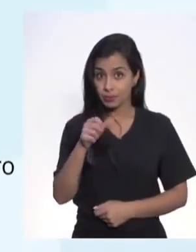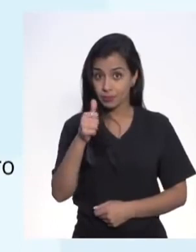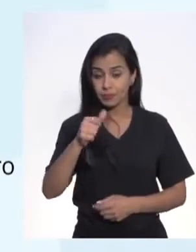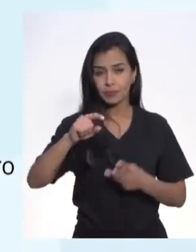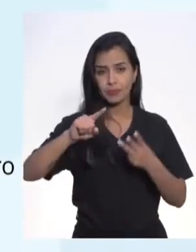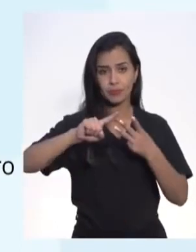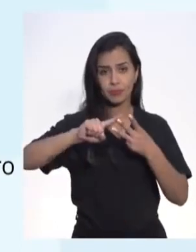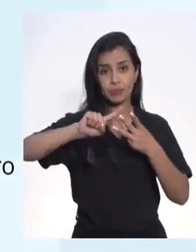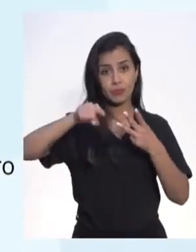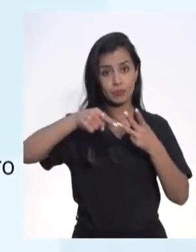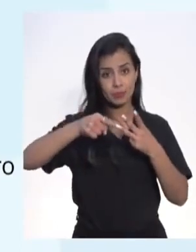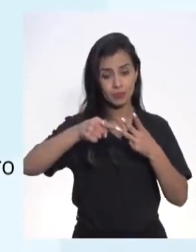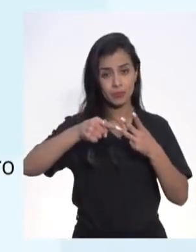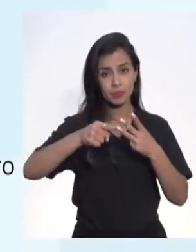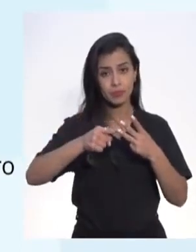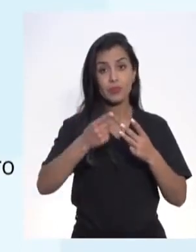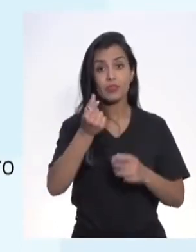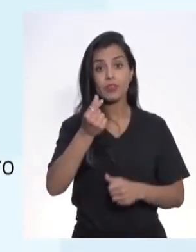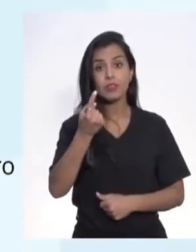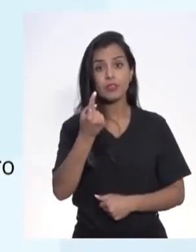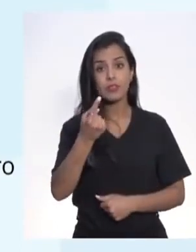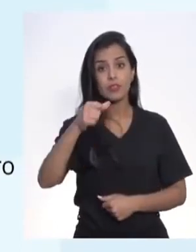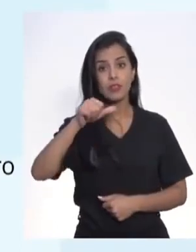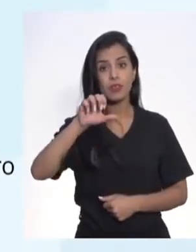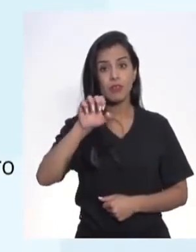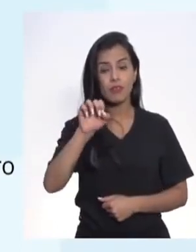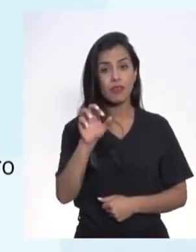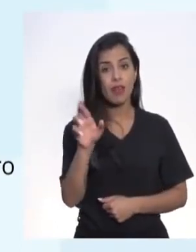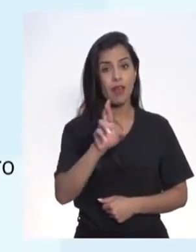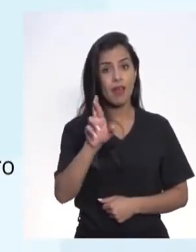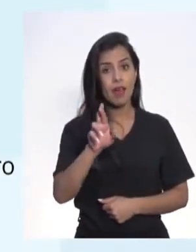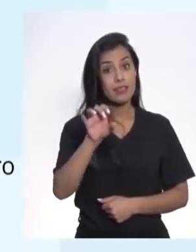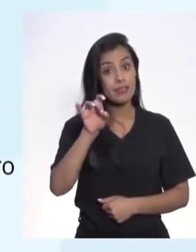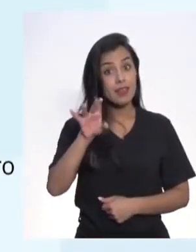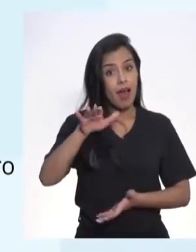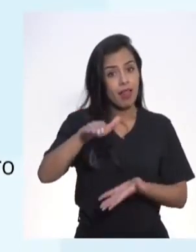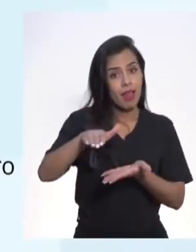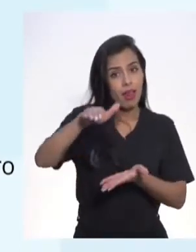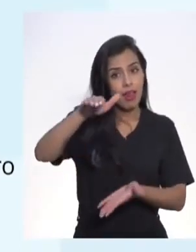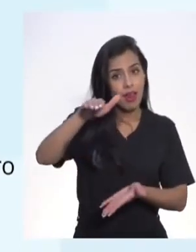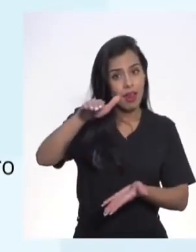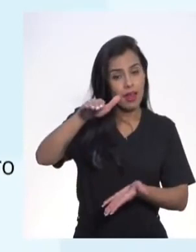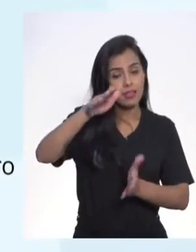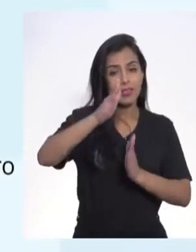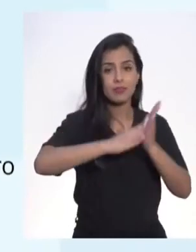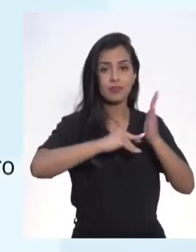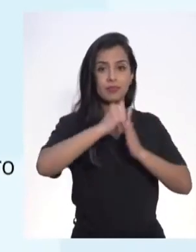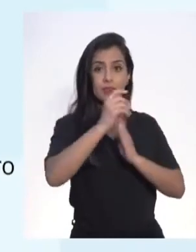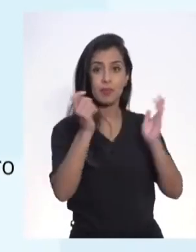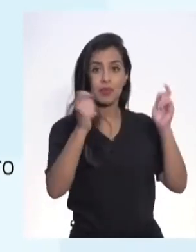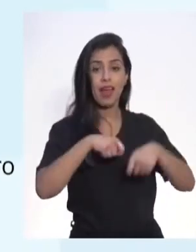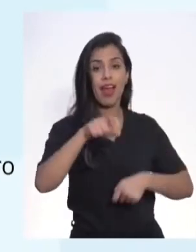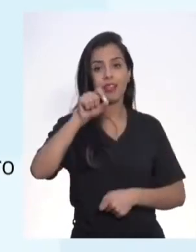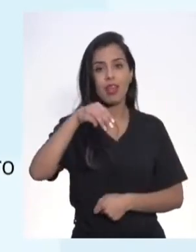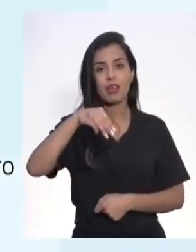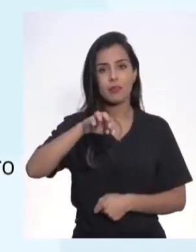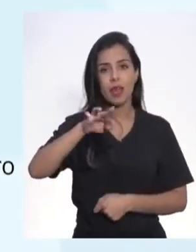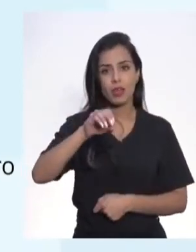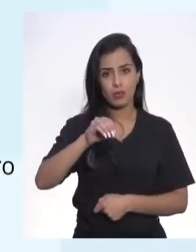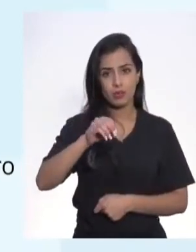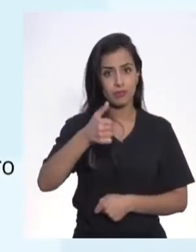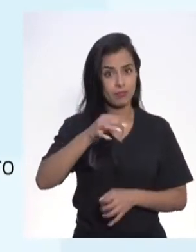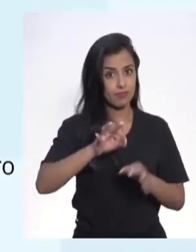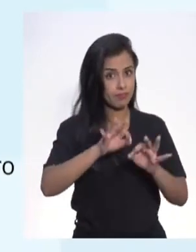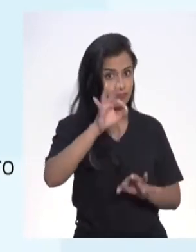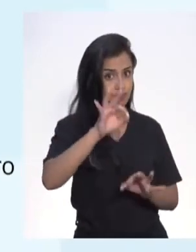produto 3, R$ 190,00 cada lata e ele cobre 10 metros quadrados. Calcule